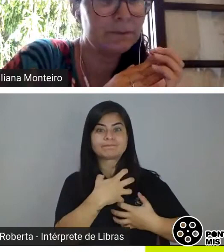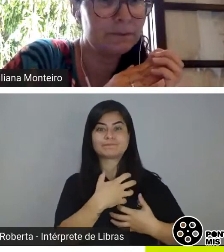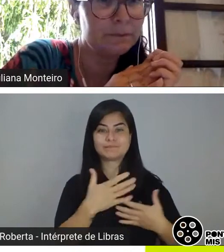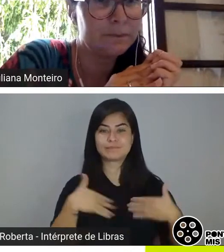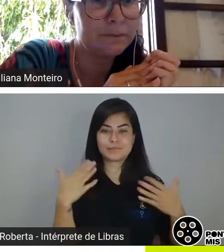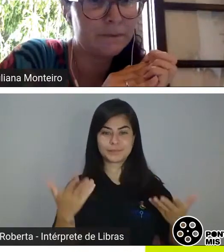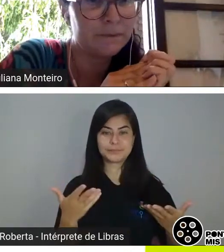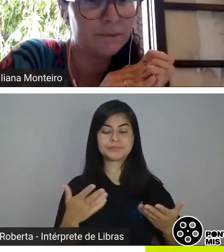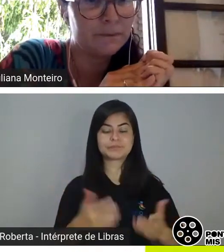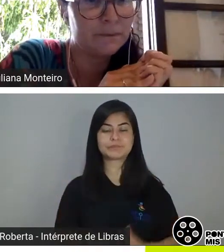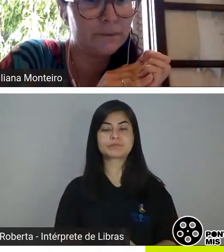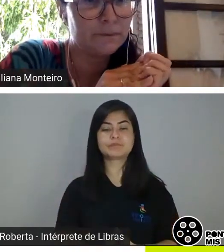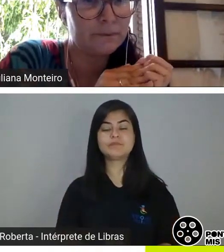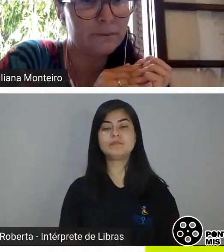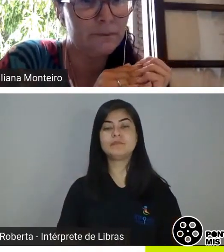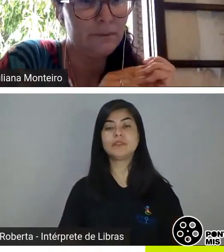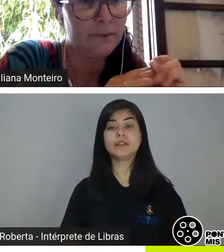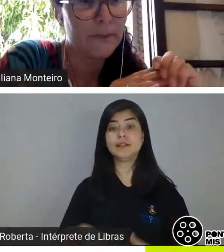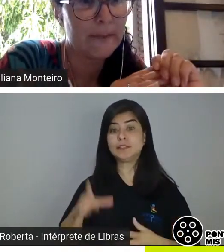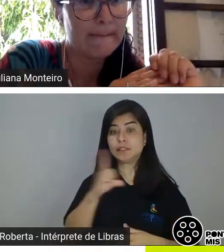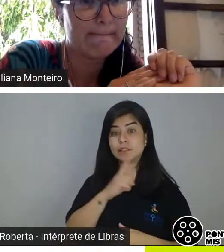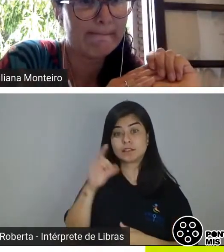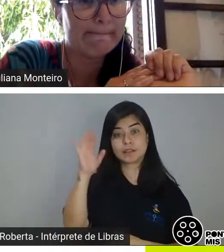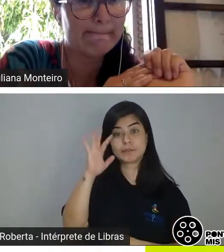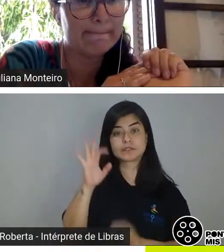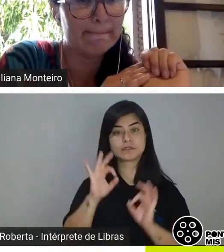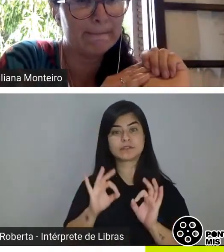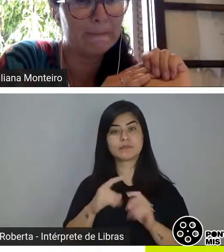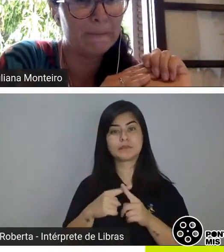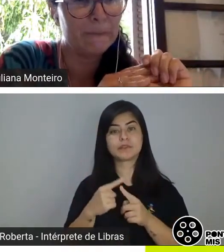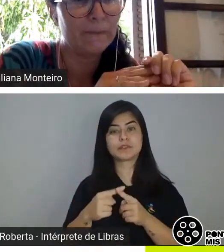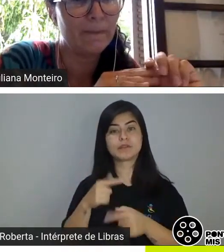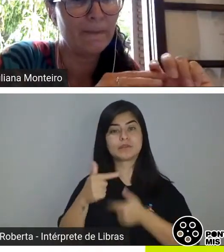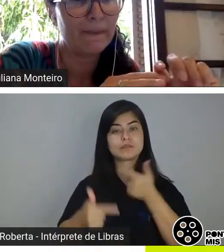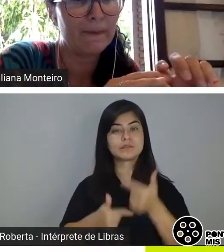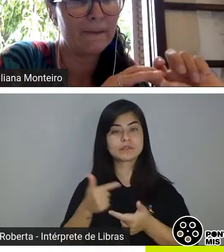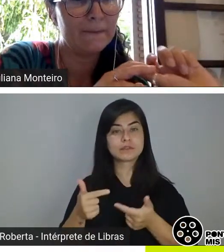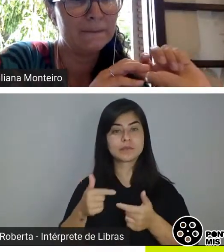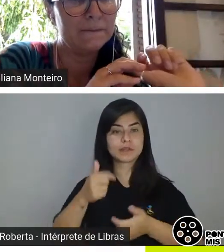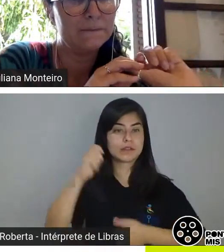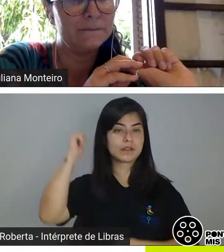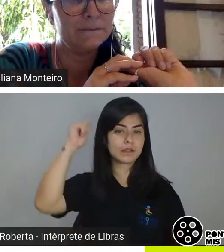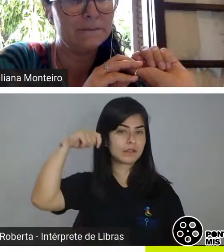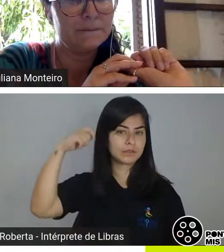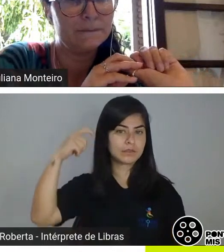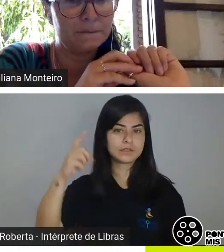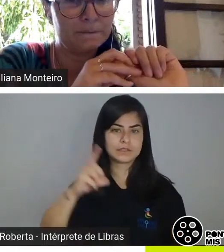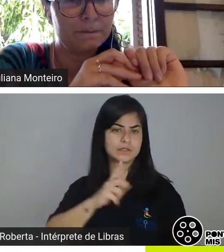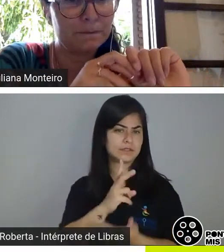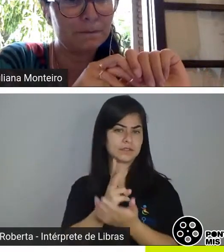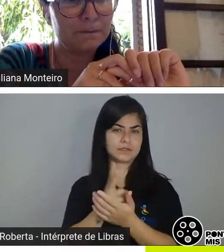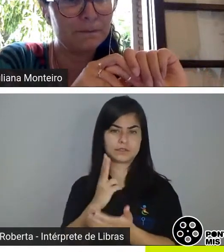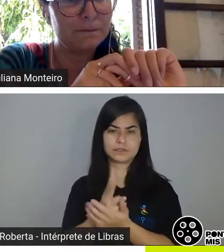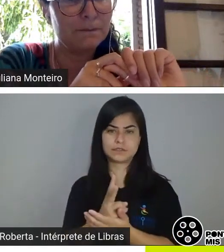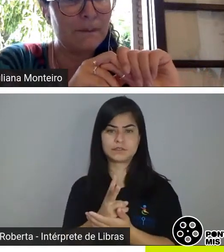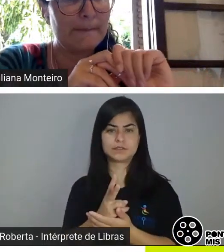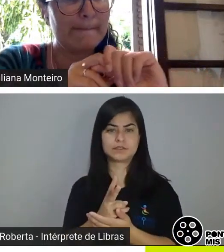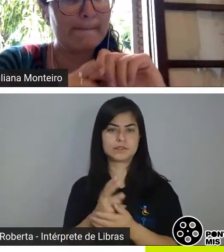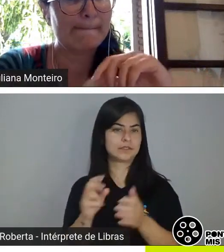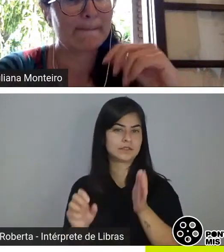Tem que pensar um pouco, porque realmente... Eu trabalho muito com atores, claro, sempre é a primeira vez, né? Mas